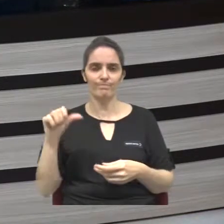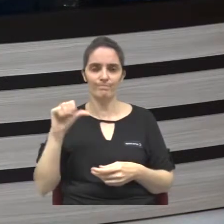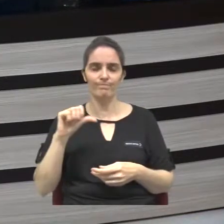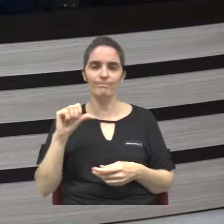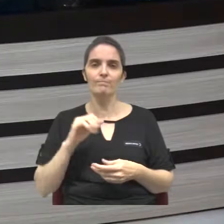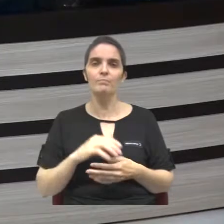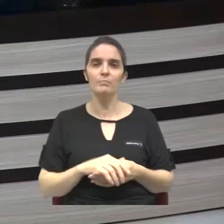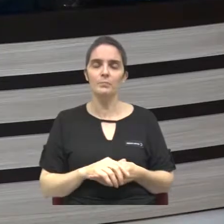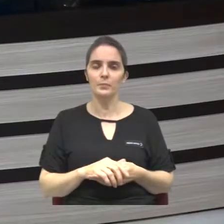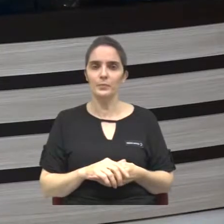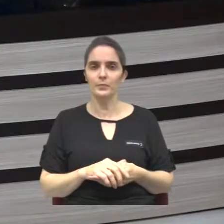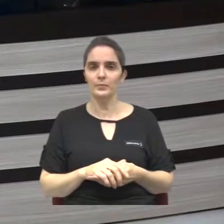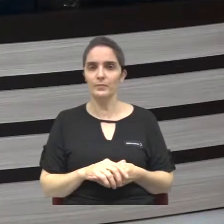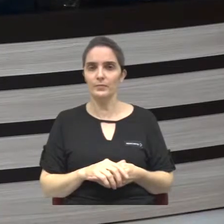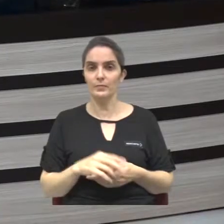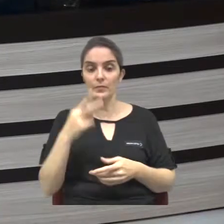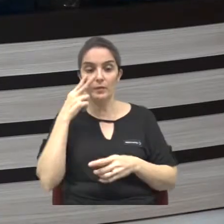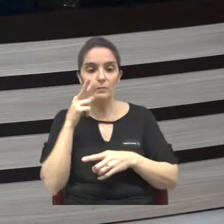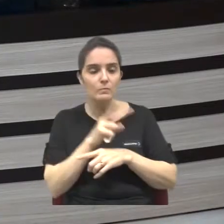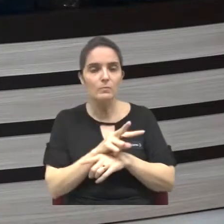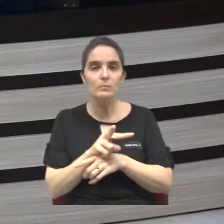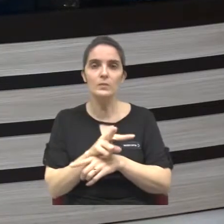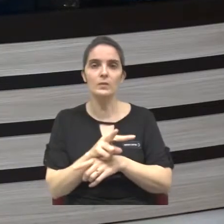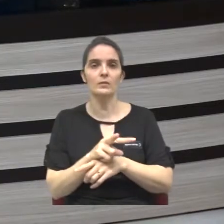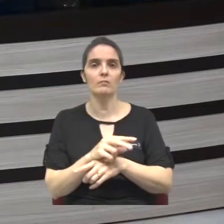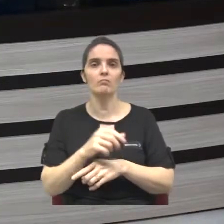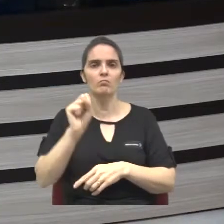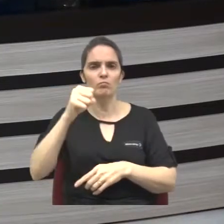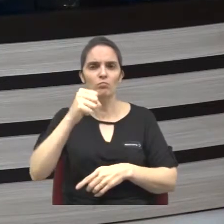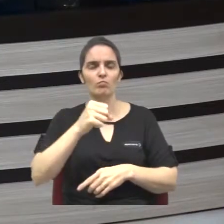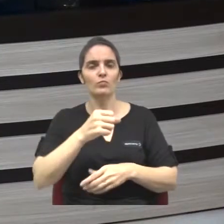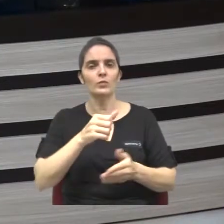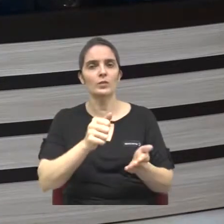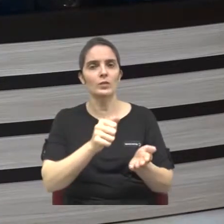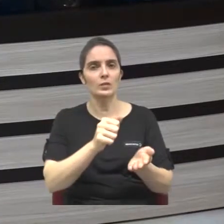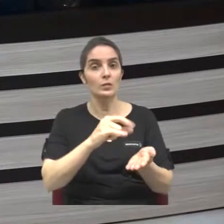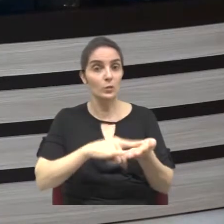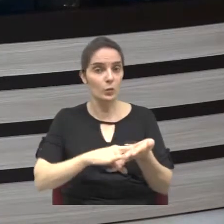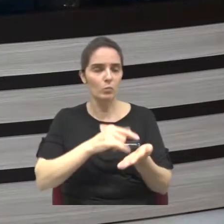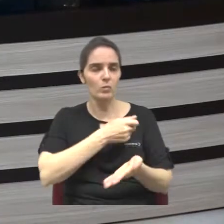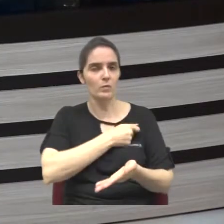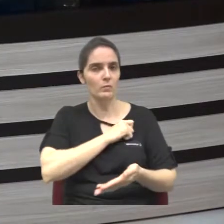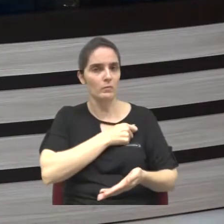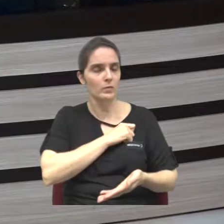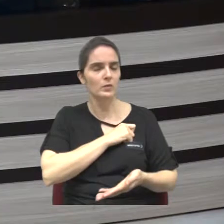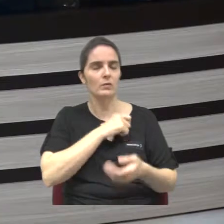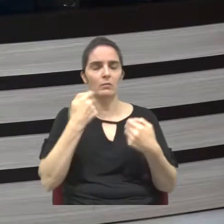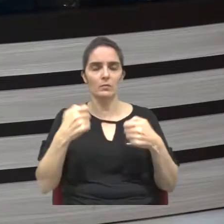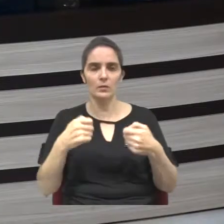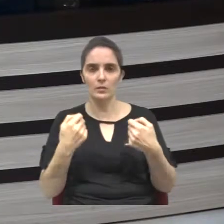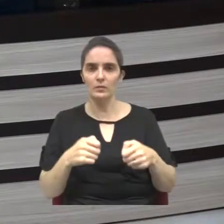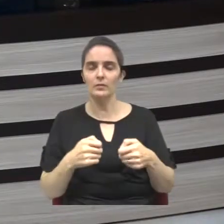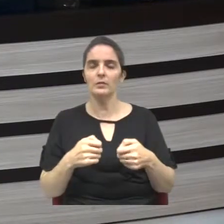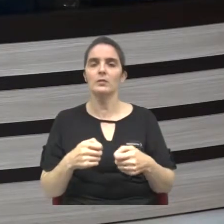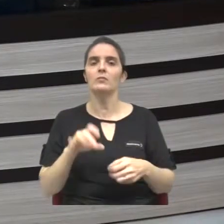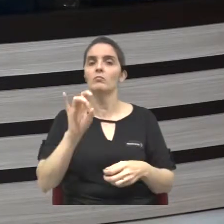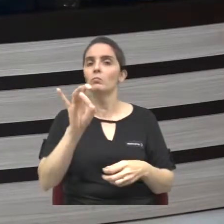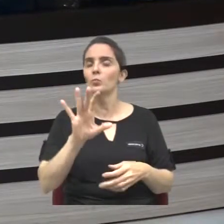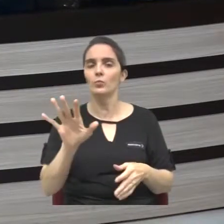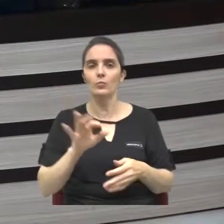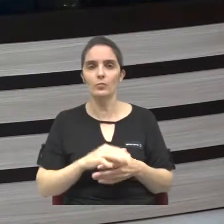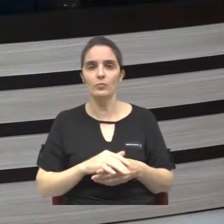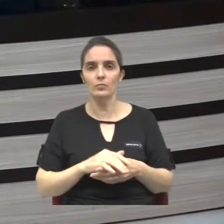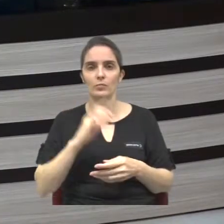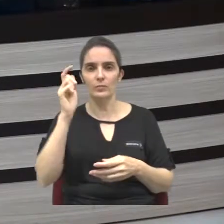A fiscalização tem que ser sim. Na nota fiscal, temos que fazer assim, é o único jeito, porque na festa do peão tem essa